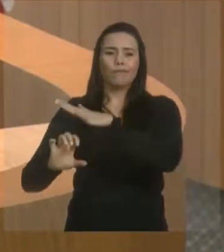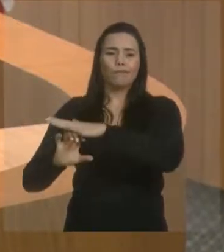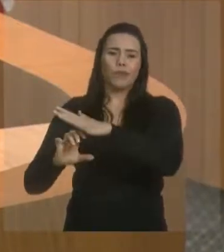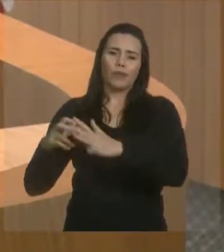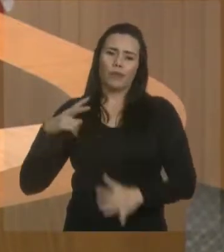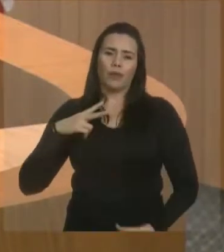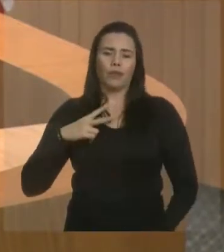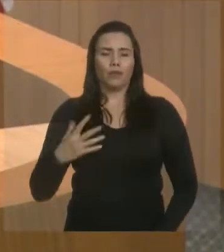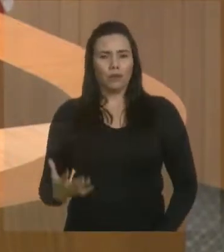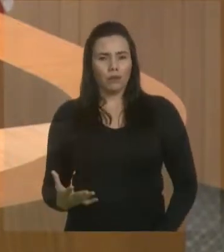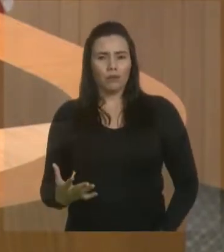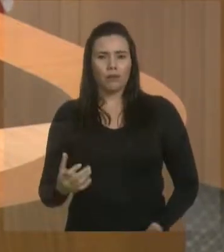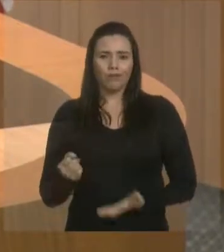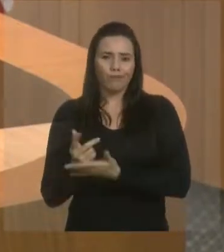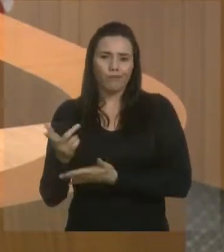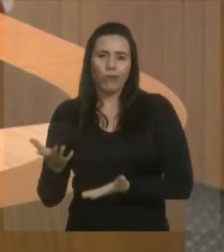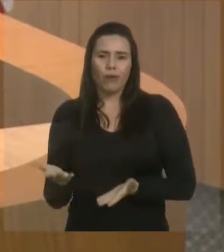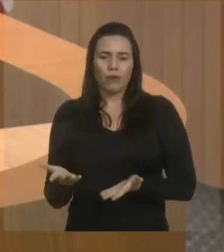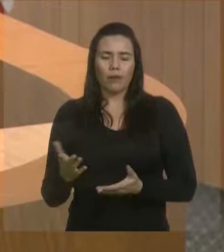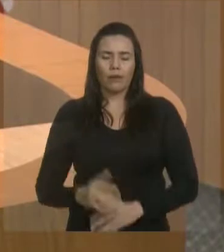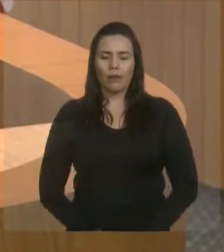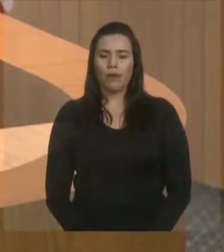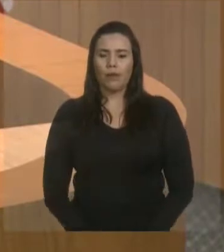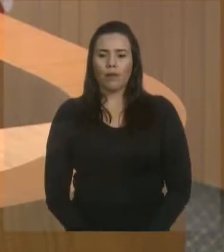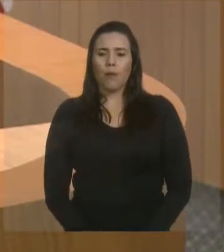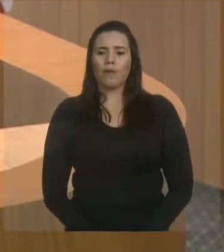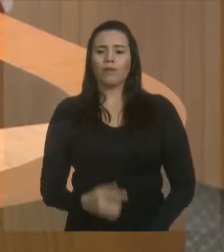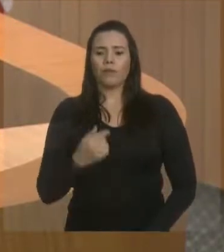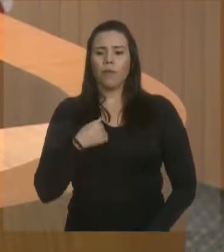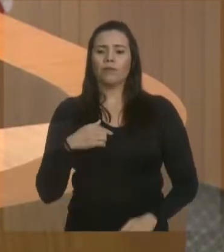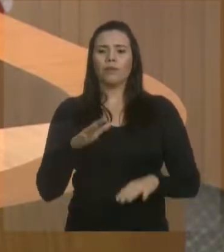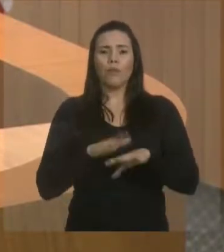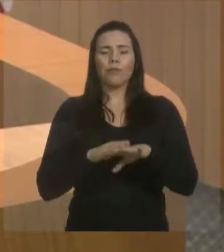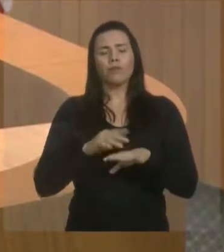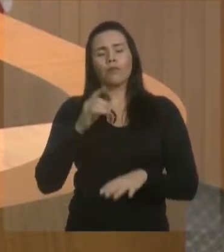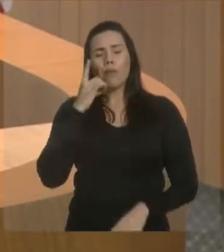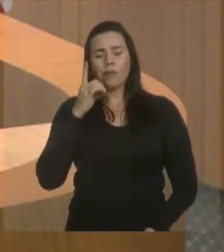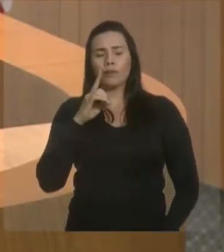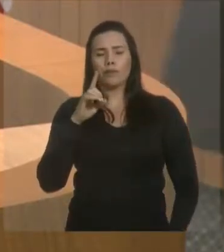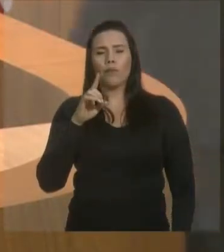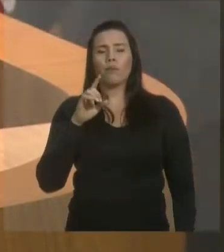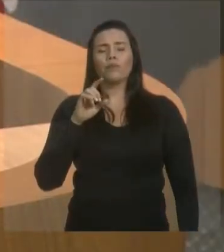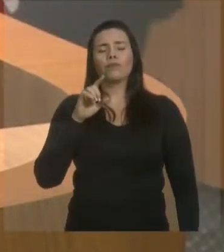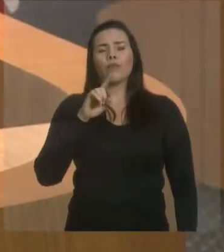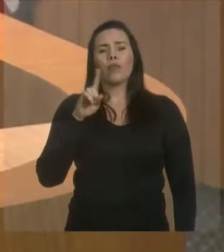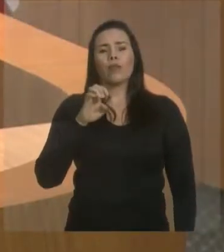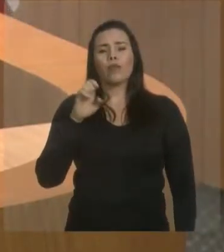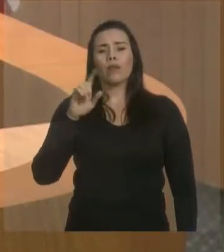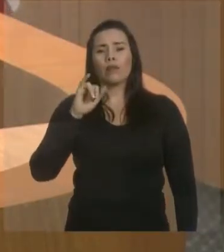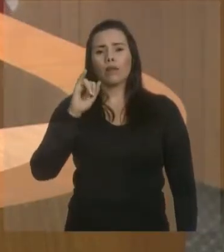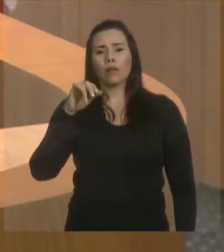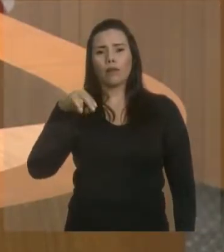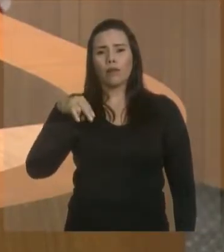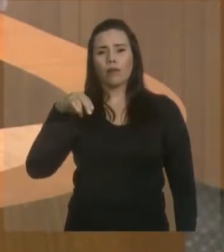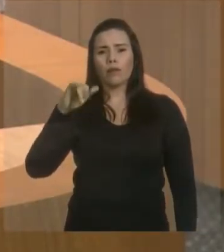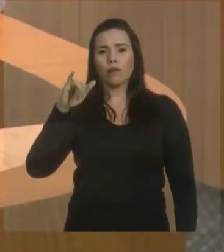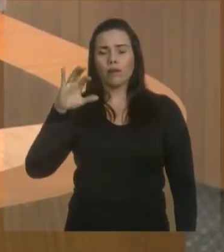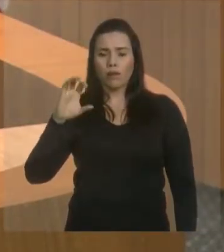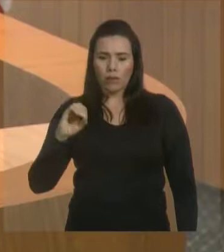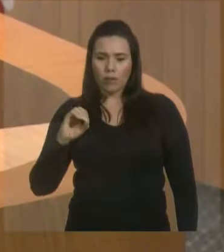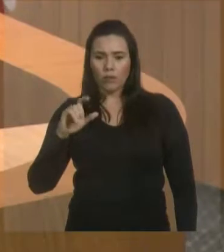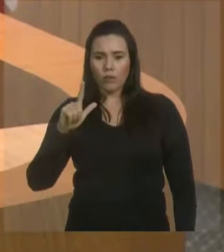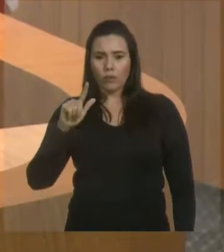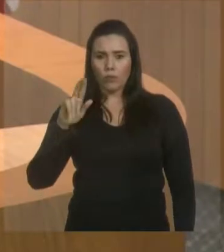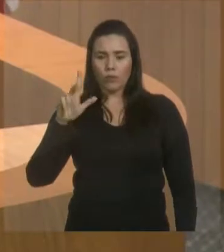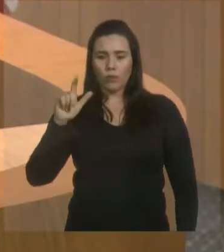audiência, o deputado Fernando Pessoa, o deputado Zé Inácio Lula, que estiveram lá presente conosco ontem, também esteve presente o